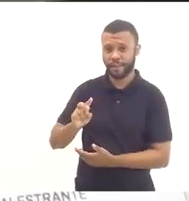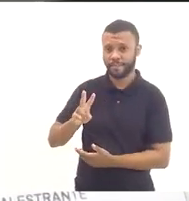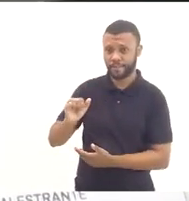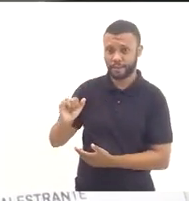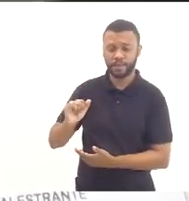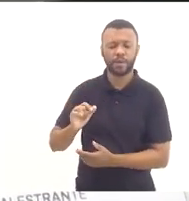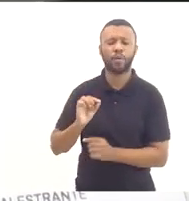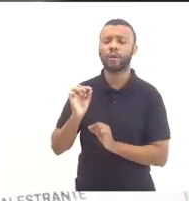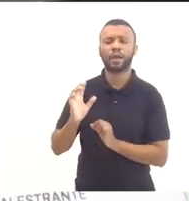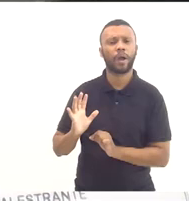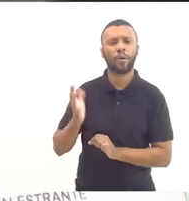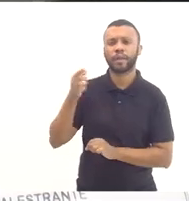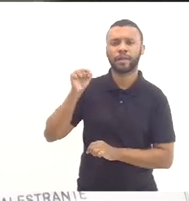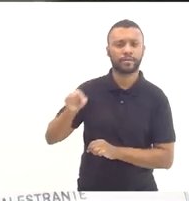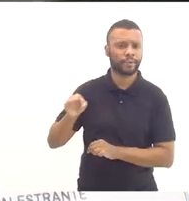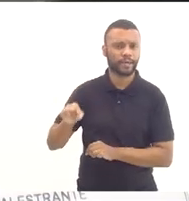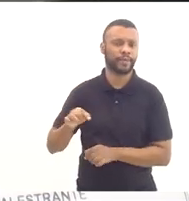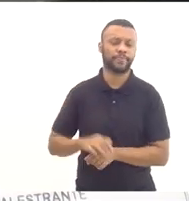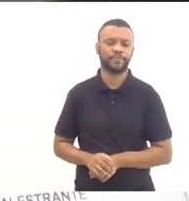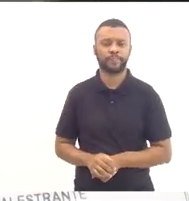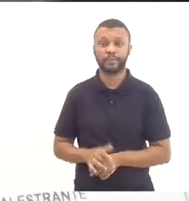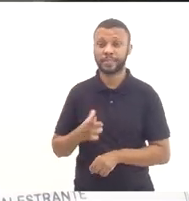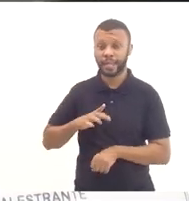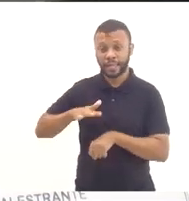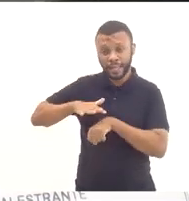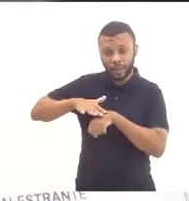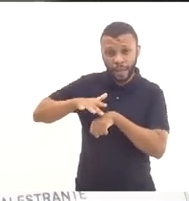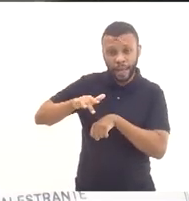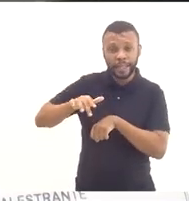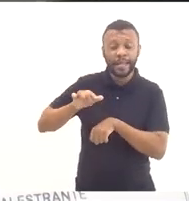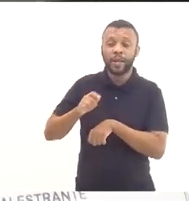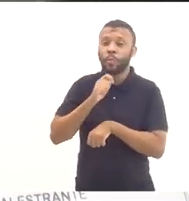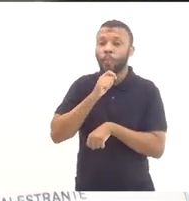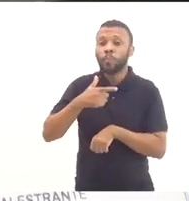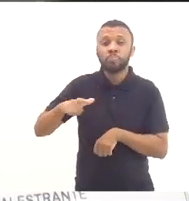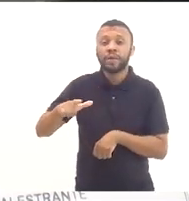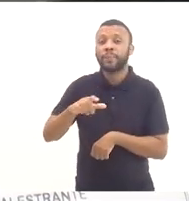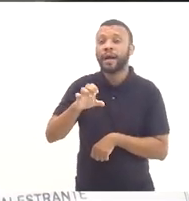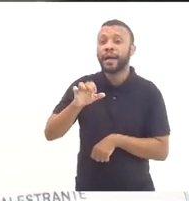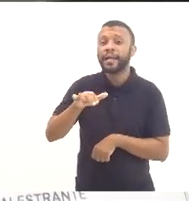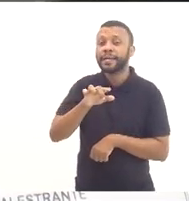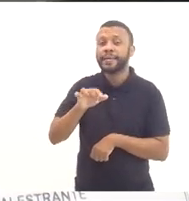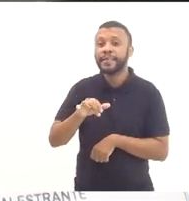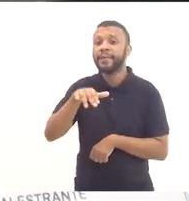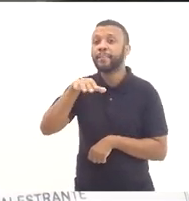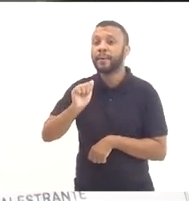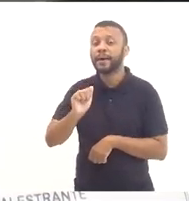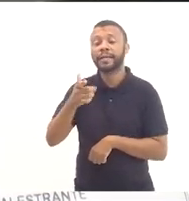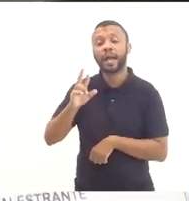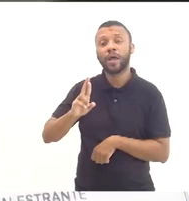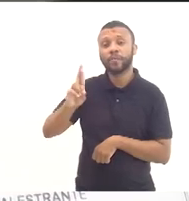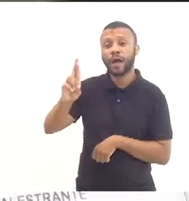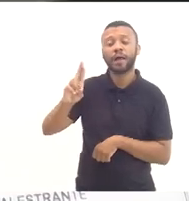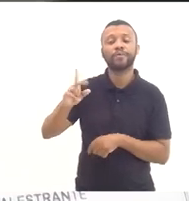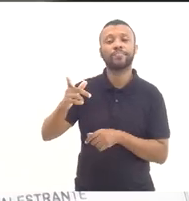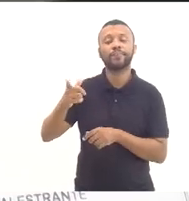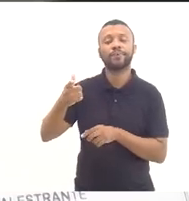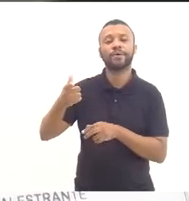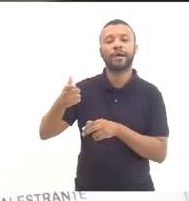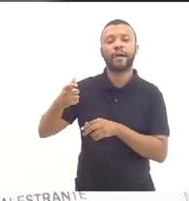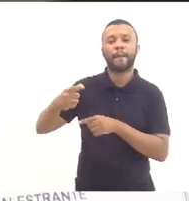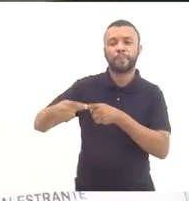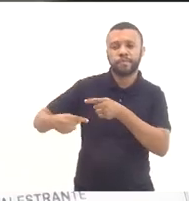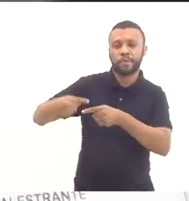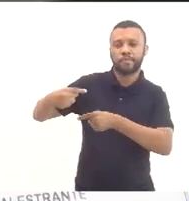acontece segunda via por ele ter essa doença ele tem ele não tem mais cima que é responsável por metabolizar dois aminoácidos